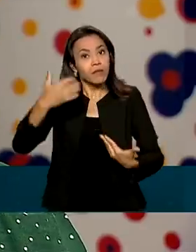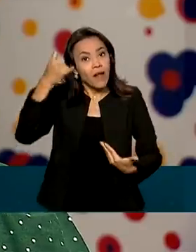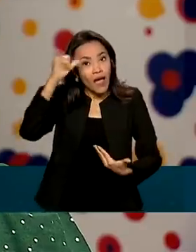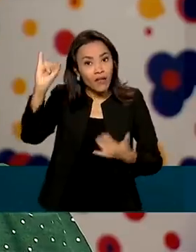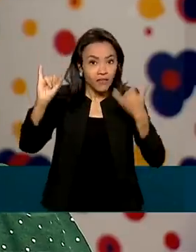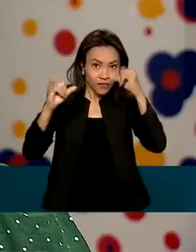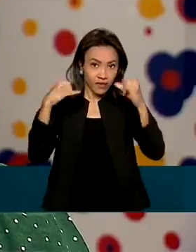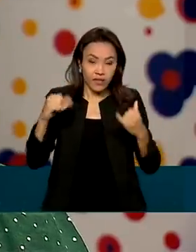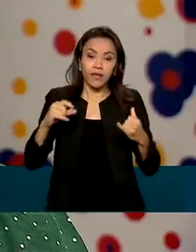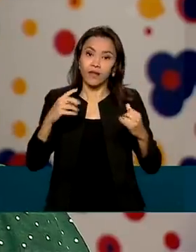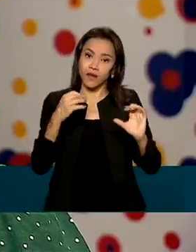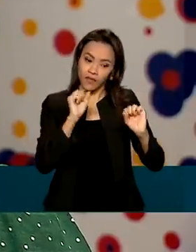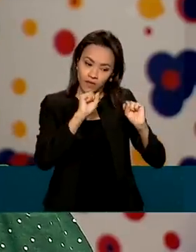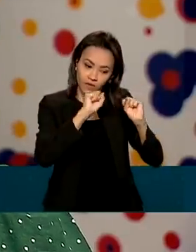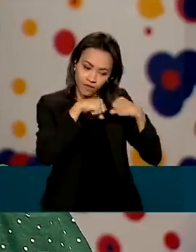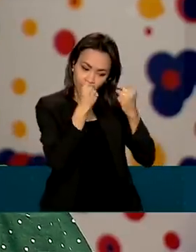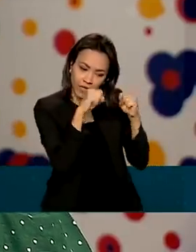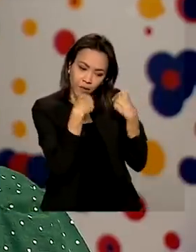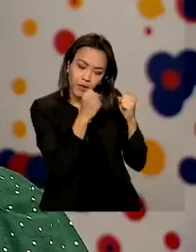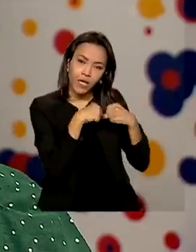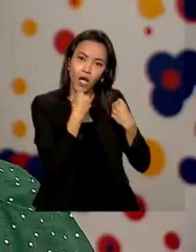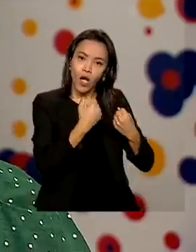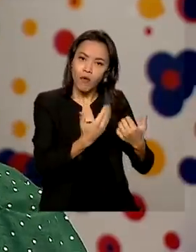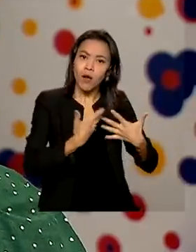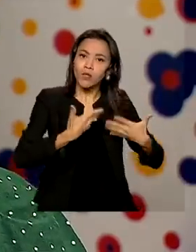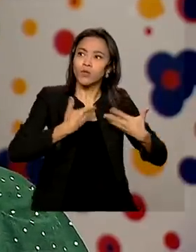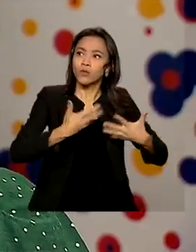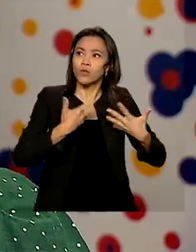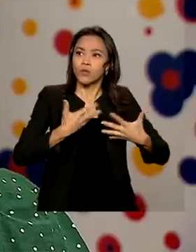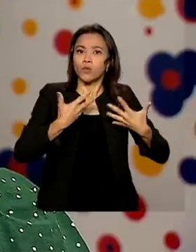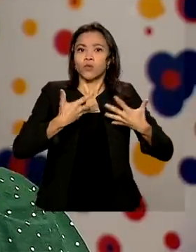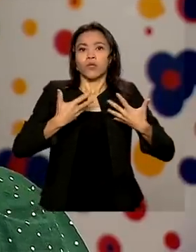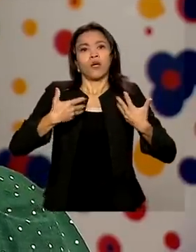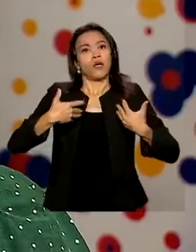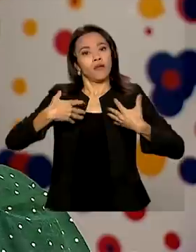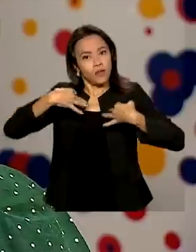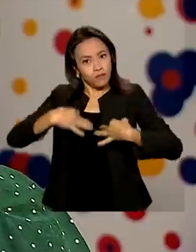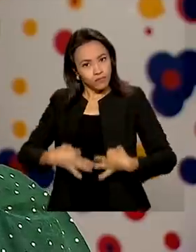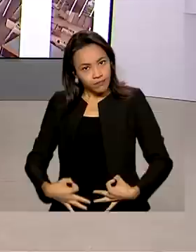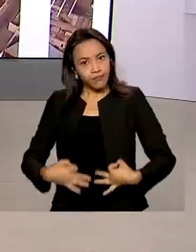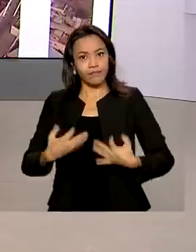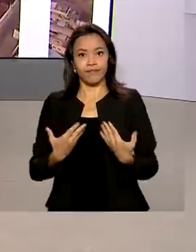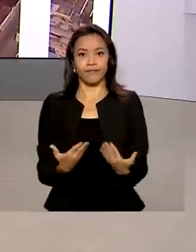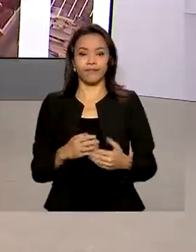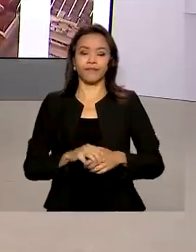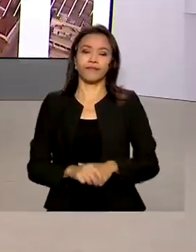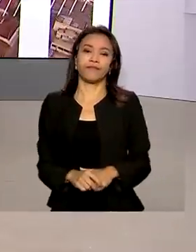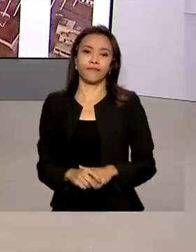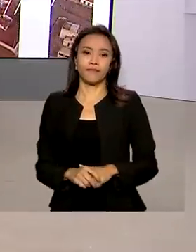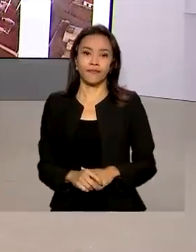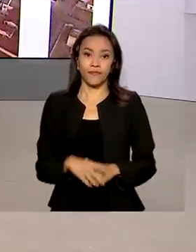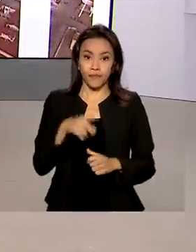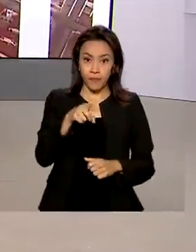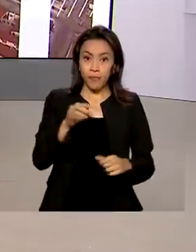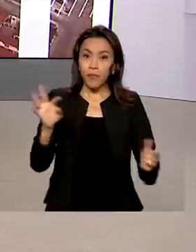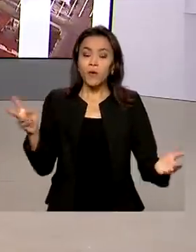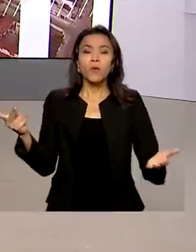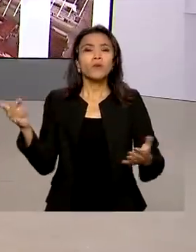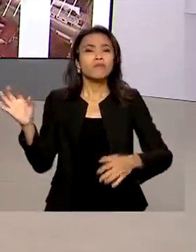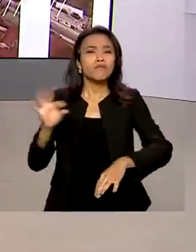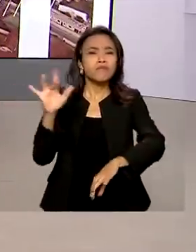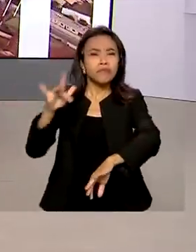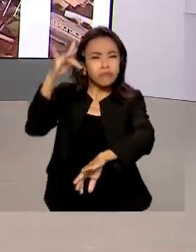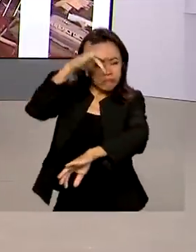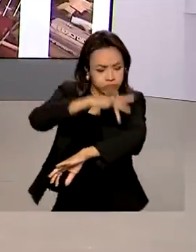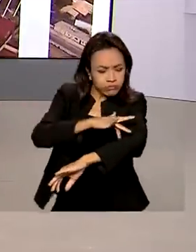preventivo na fisioterapia e um tratamento corretivo também na fisioterapia. Os casos de dengue no